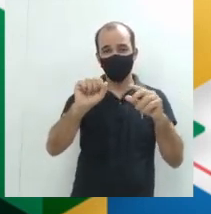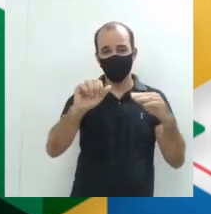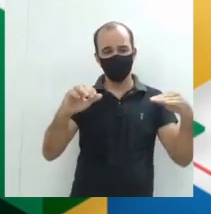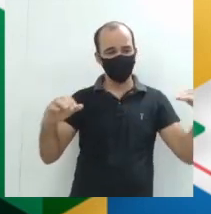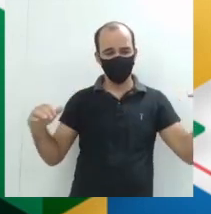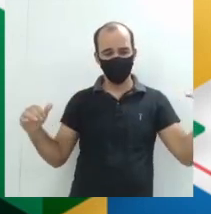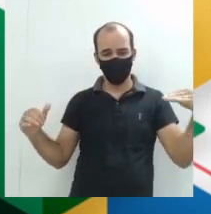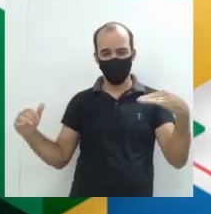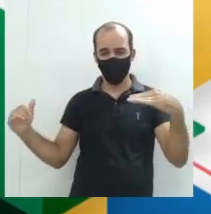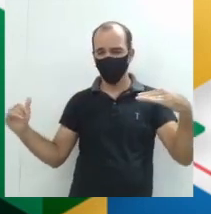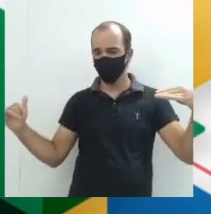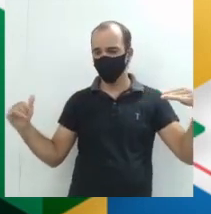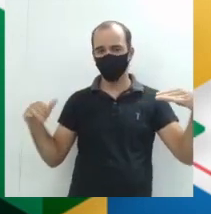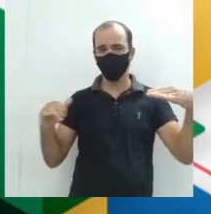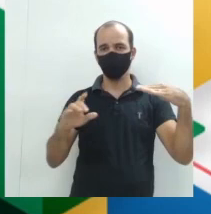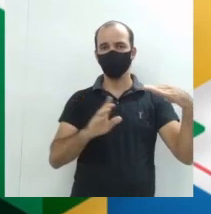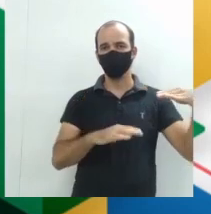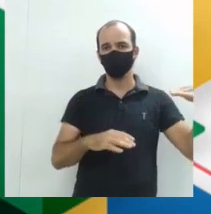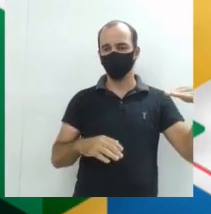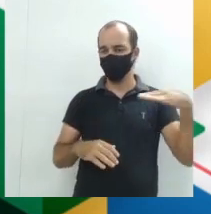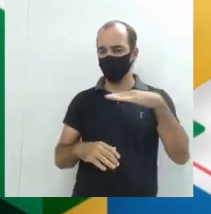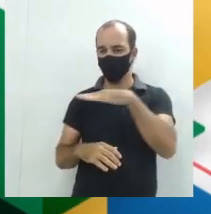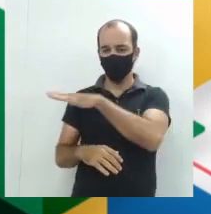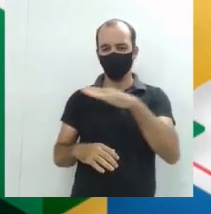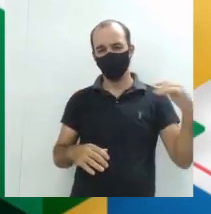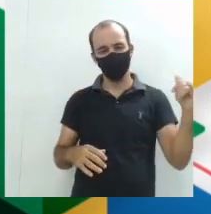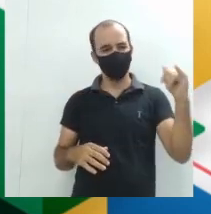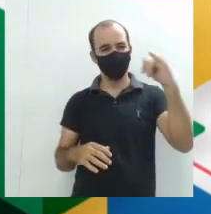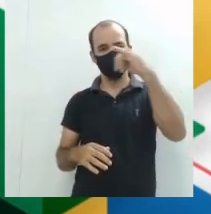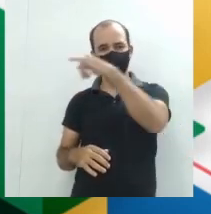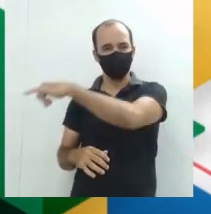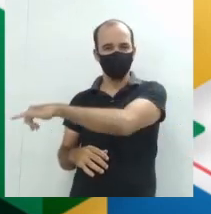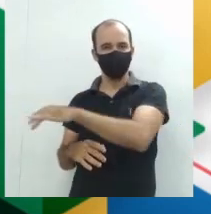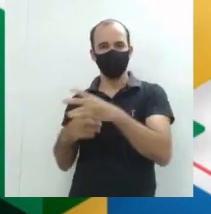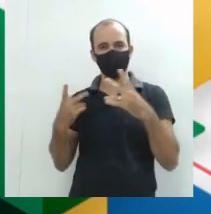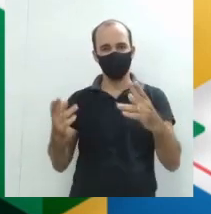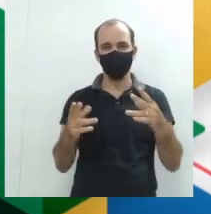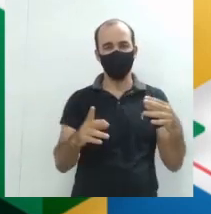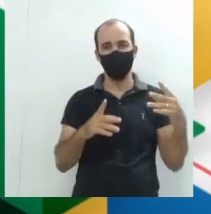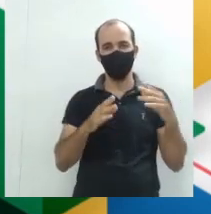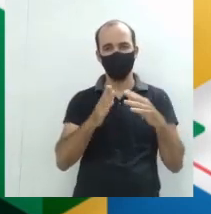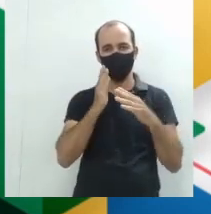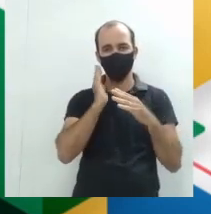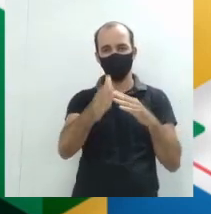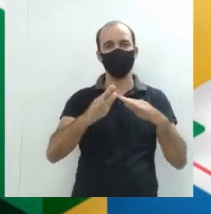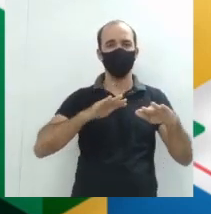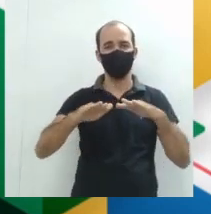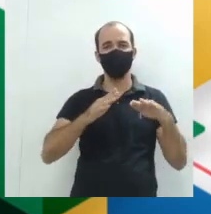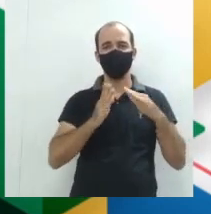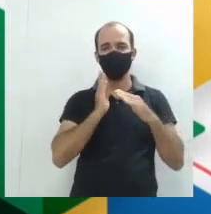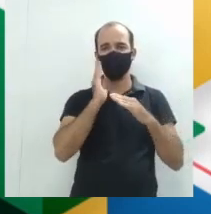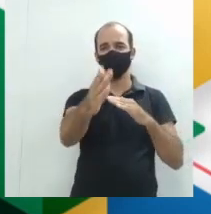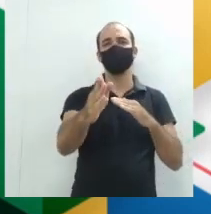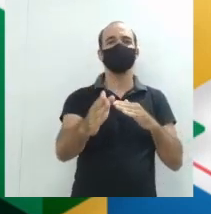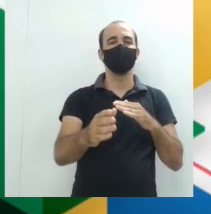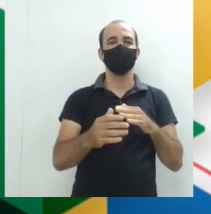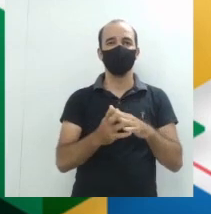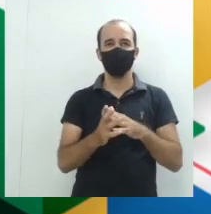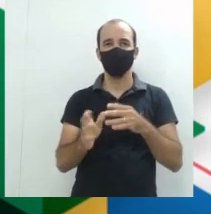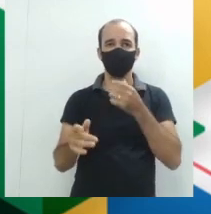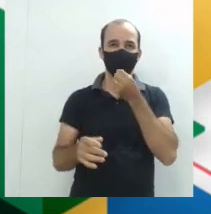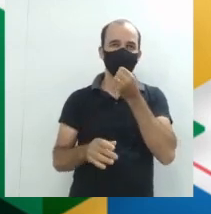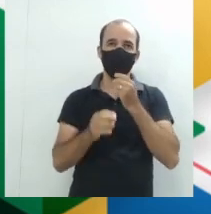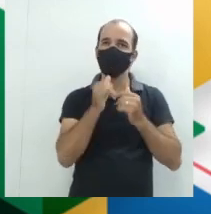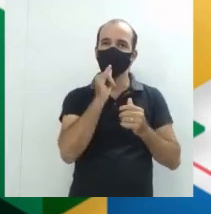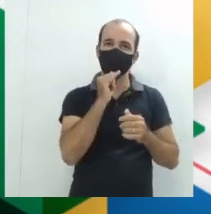distância escalar, e olha o vetor deslocamento. Vamos supor que ΔS é igual a 7 metros. E qual